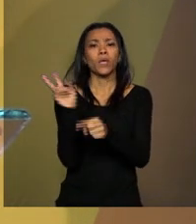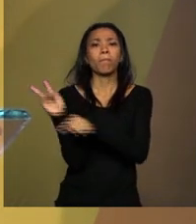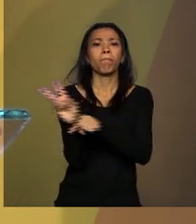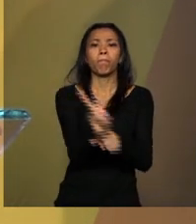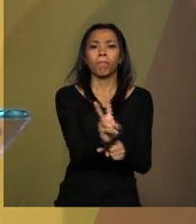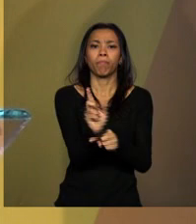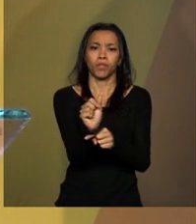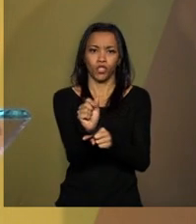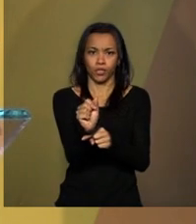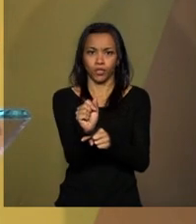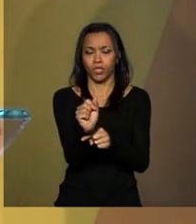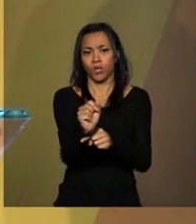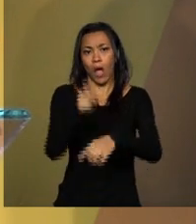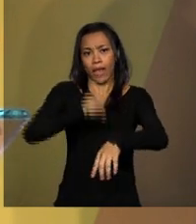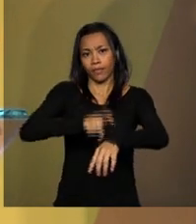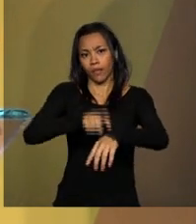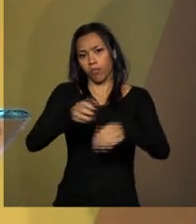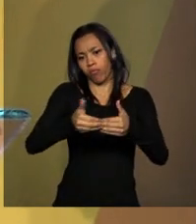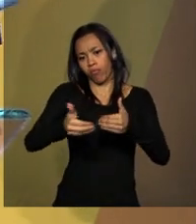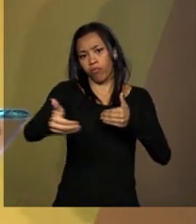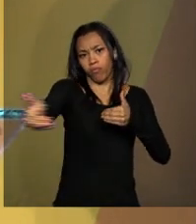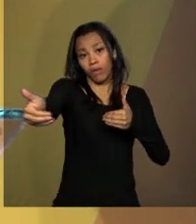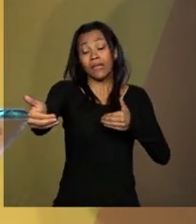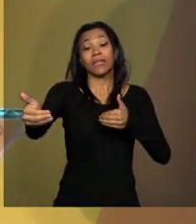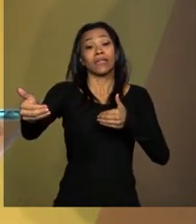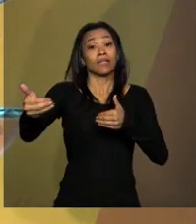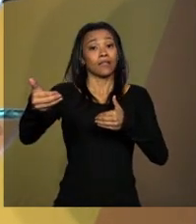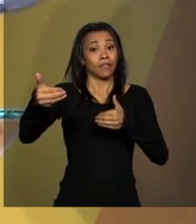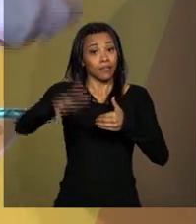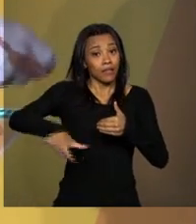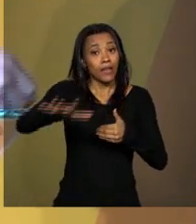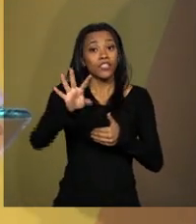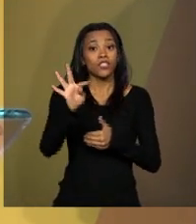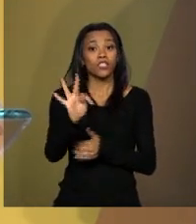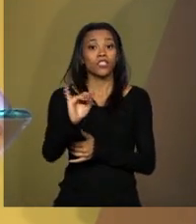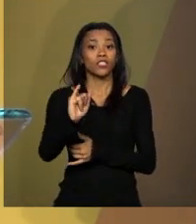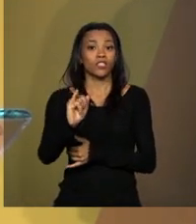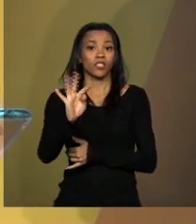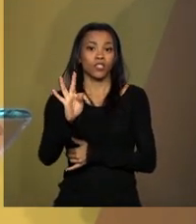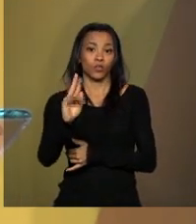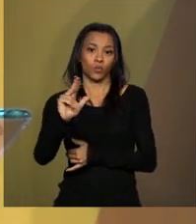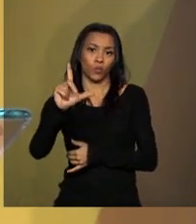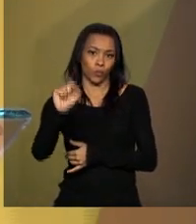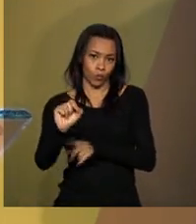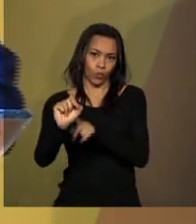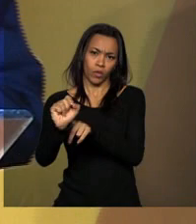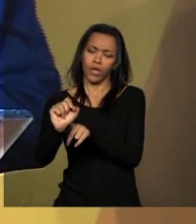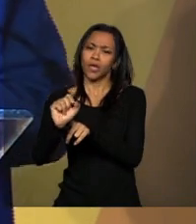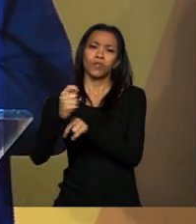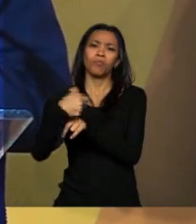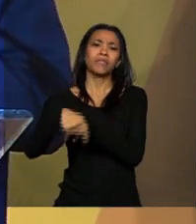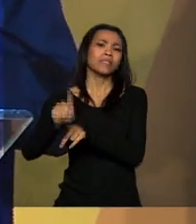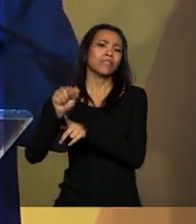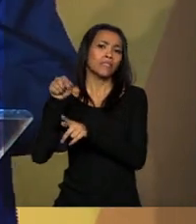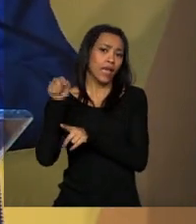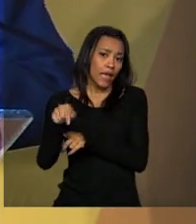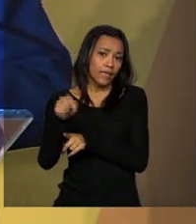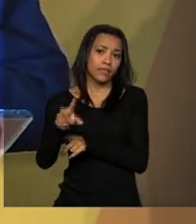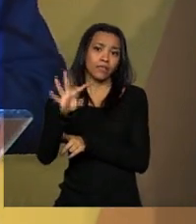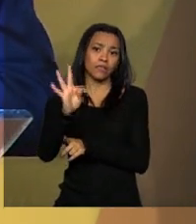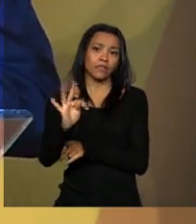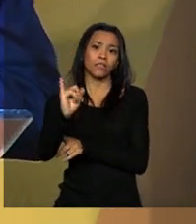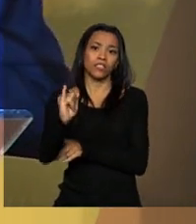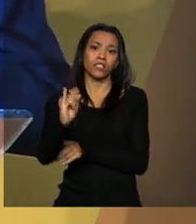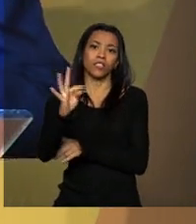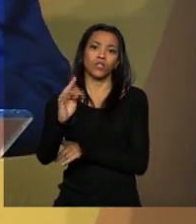prazo títulos de dívida de infraestrutura claro que os os títulos não precisam ter a mesma duração